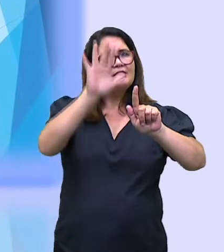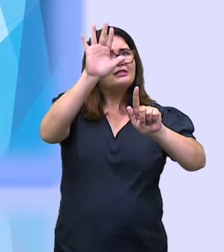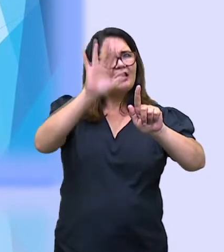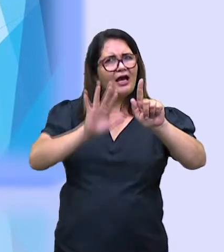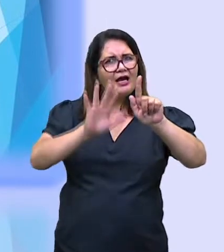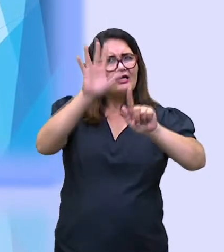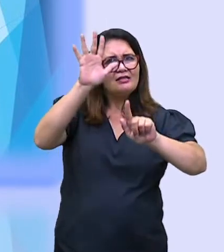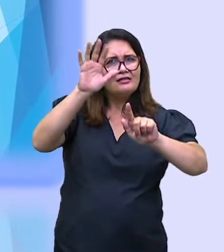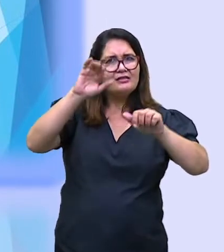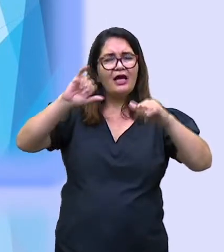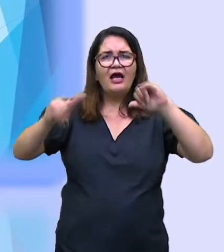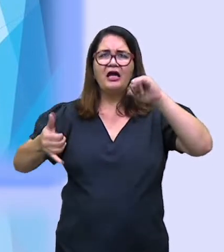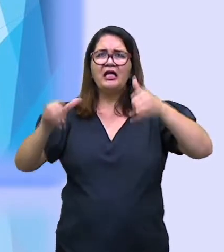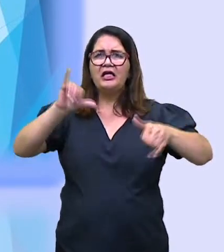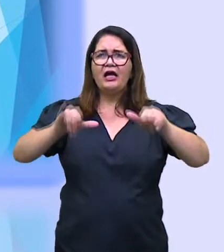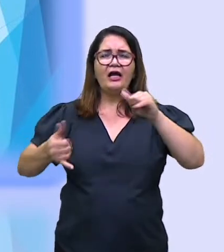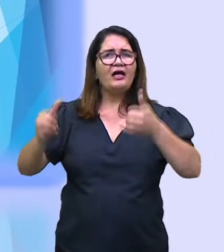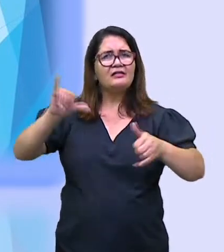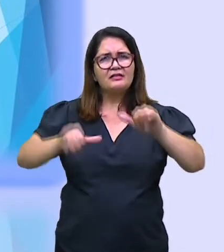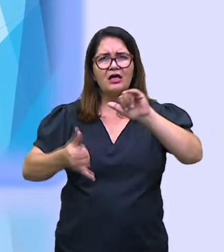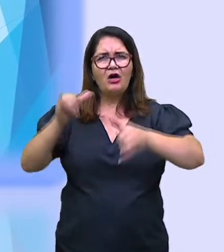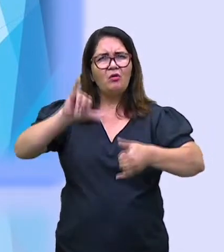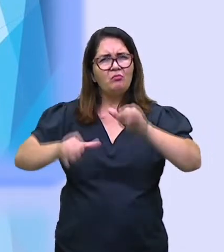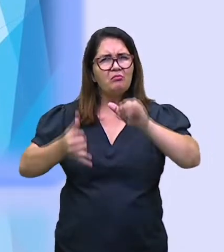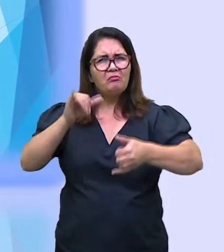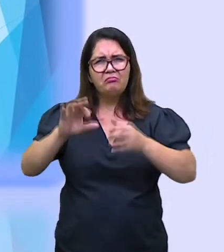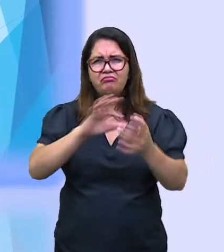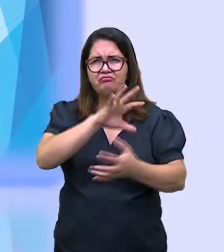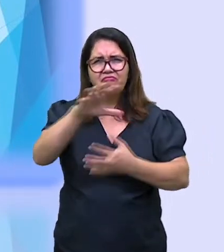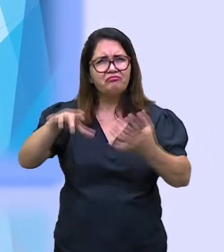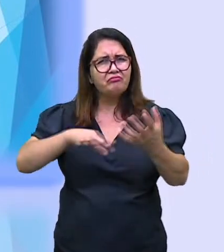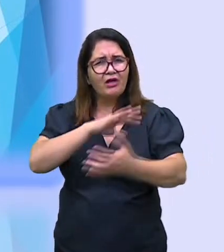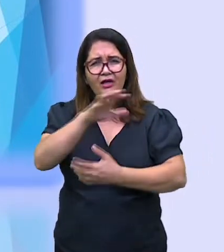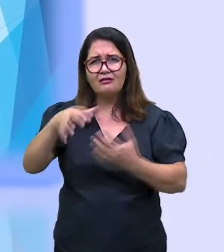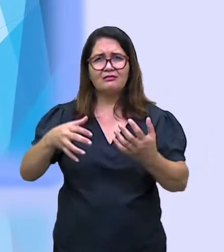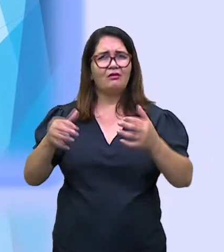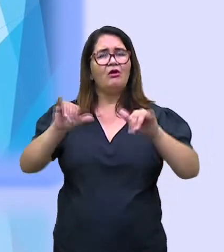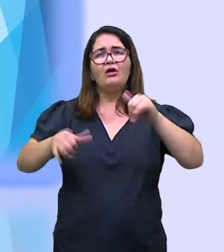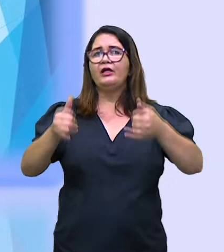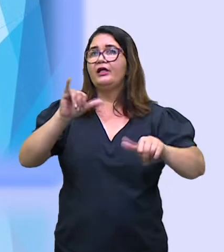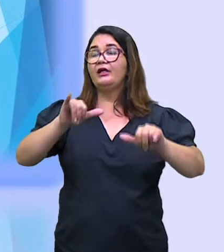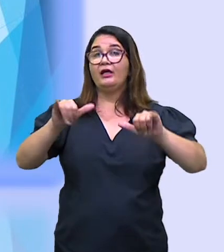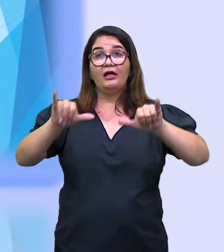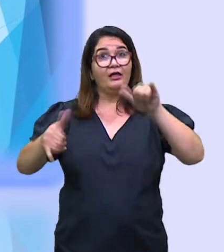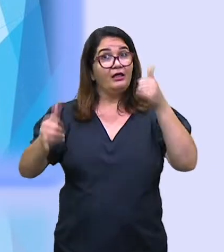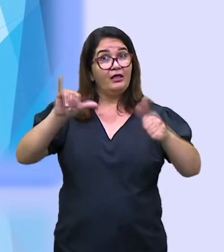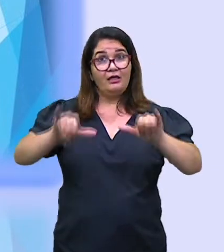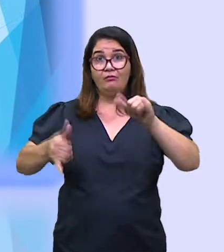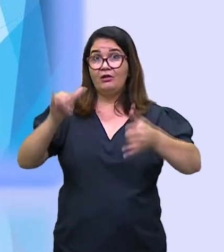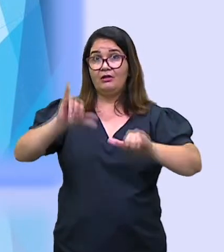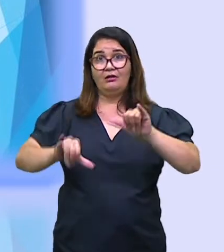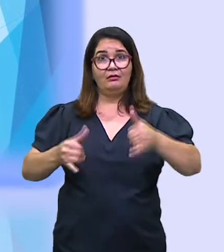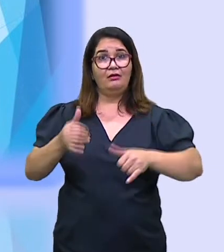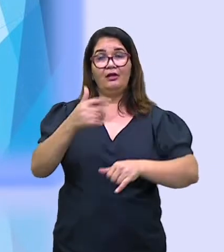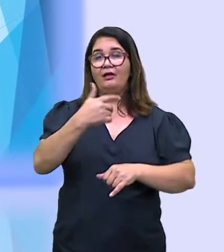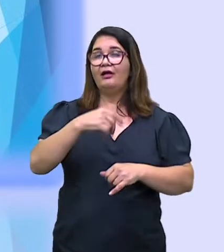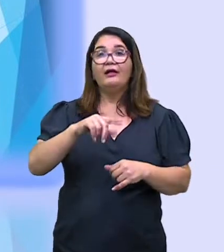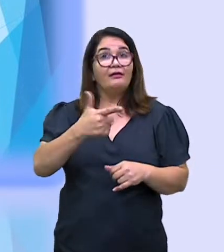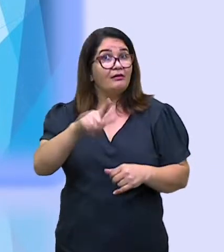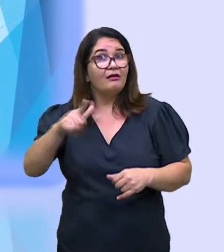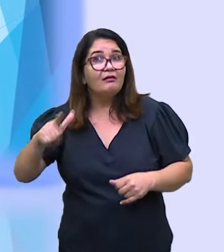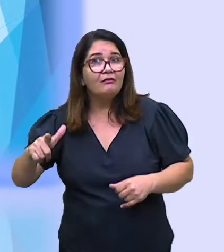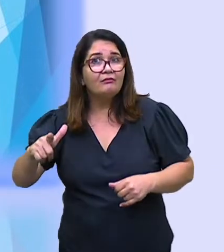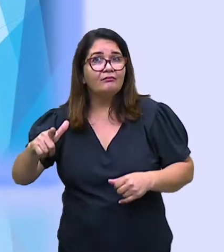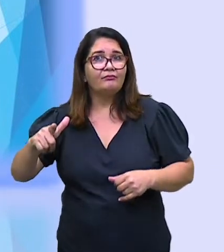química com outras substâncias e, por isso, são considerados nobres.